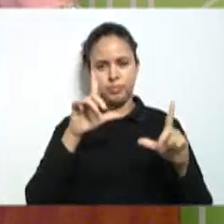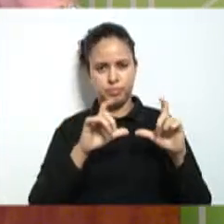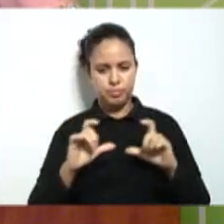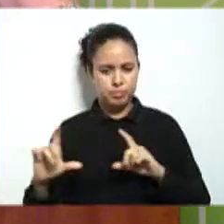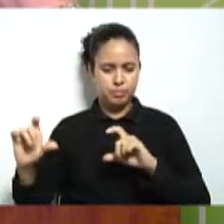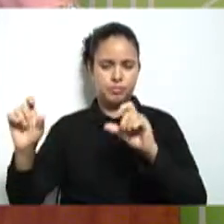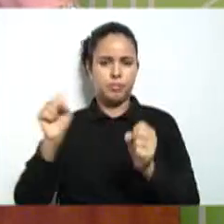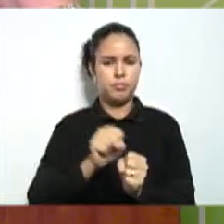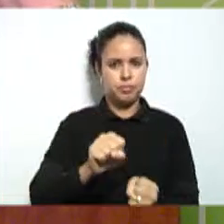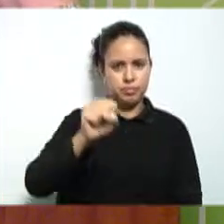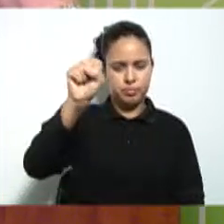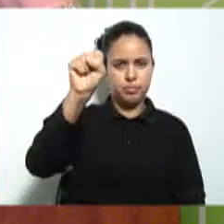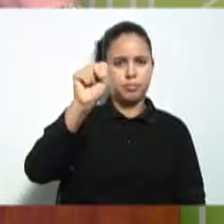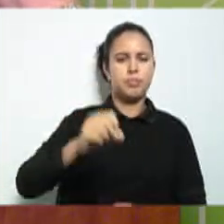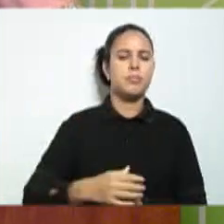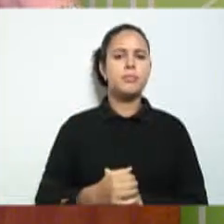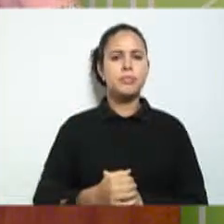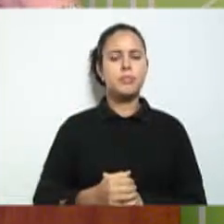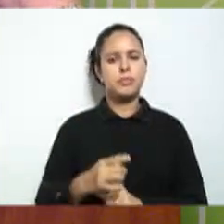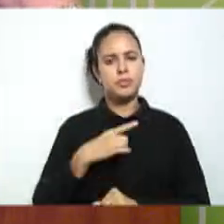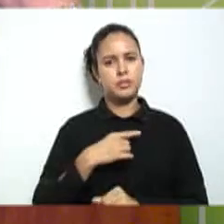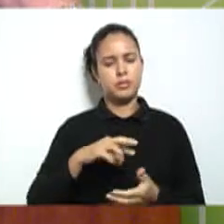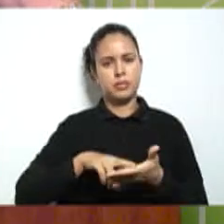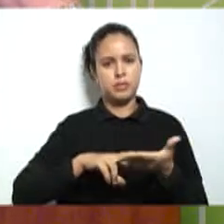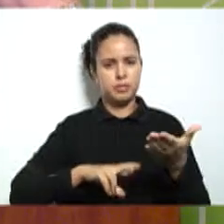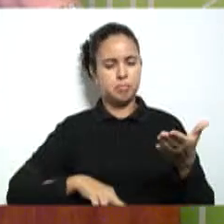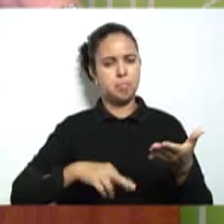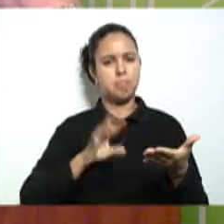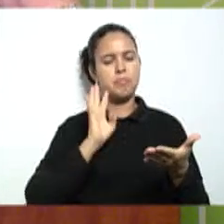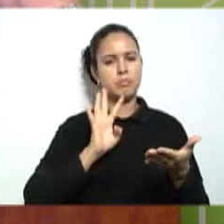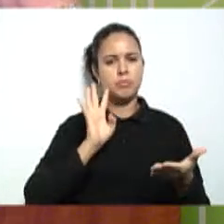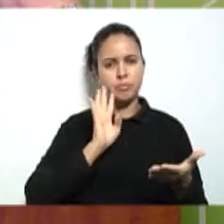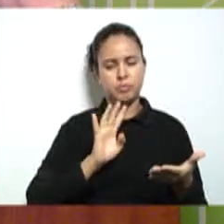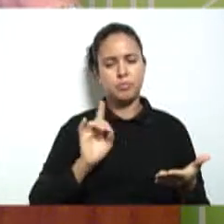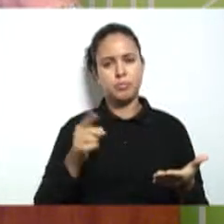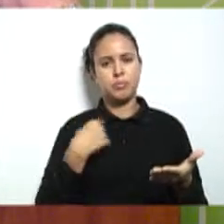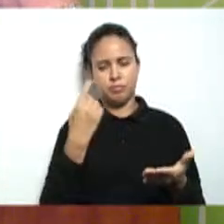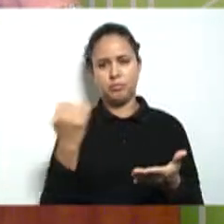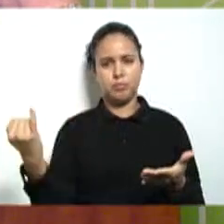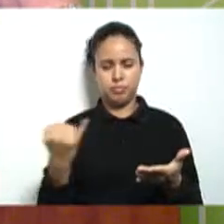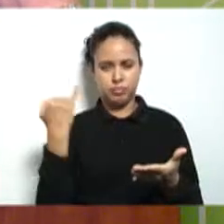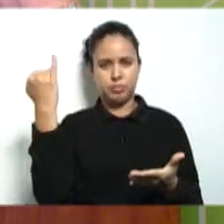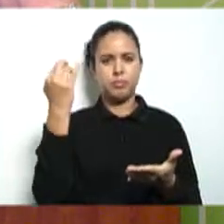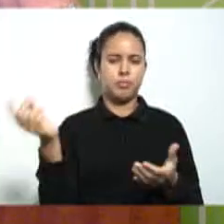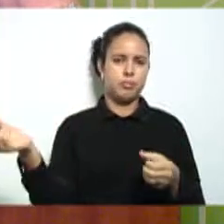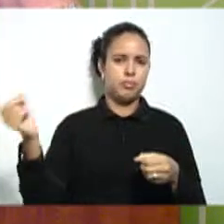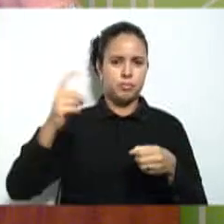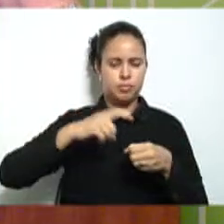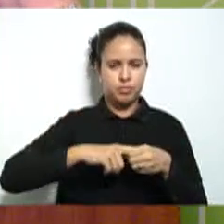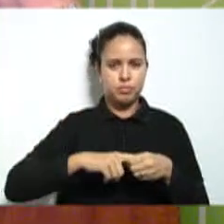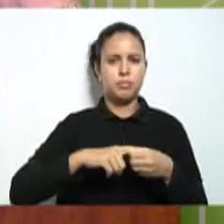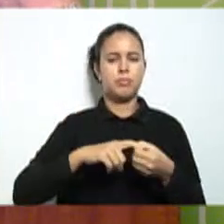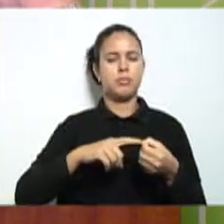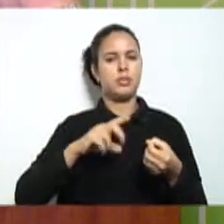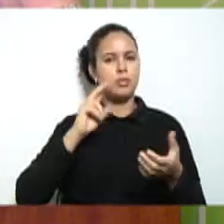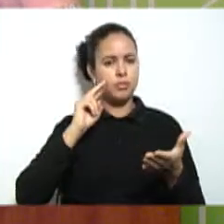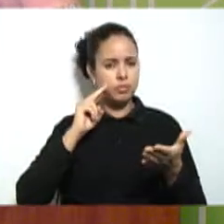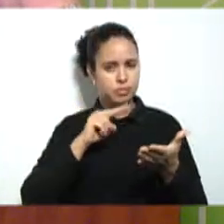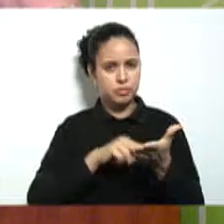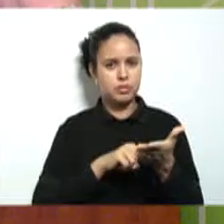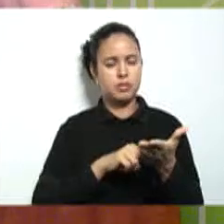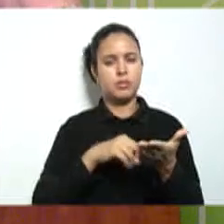fotografar, depois incluir no relatório. Aí vai ter um relatório bem legal e assim, pra gente é tão importante a gente ter esse retorno, a gente olhar essas coisas,